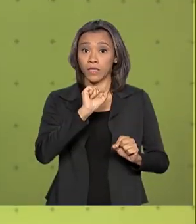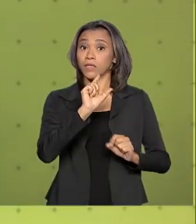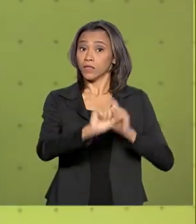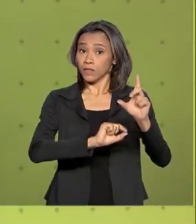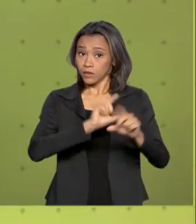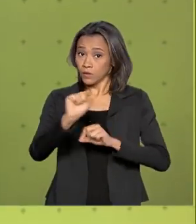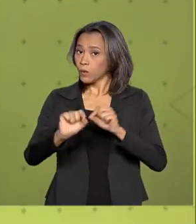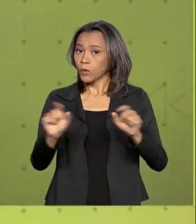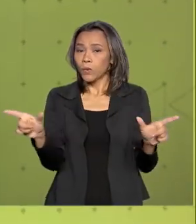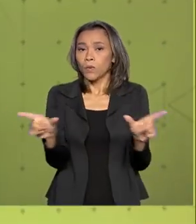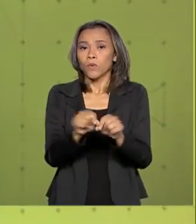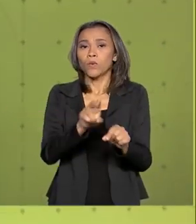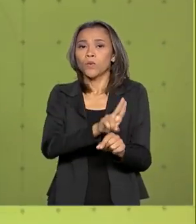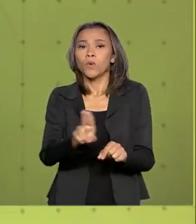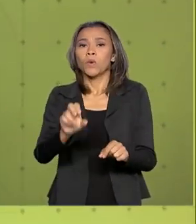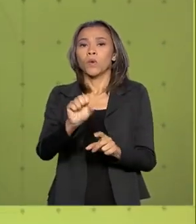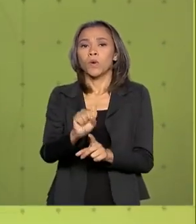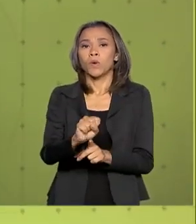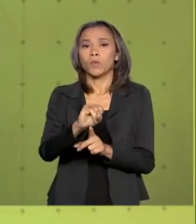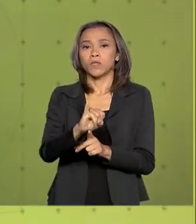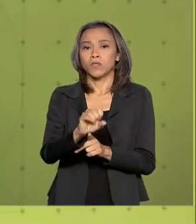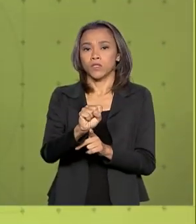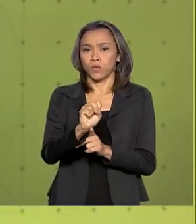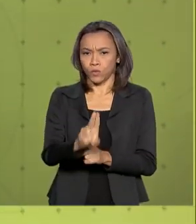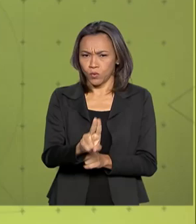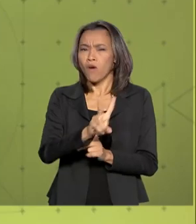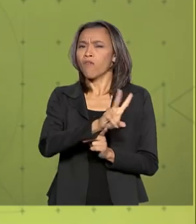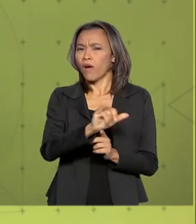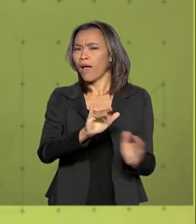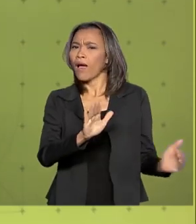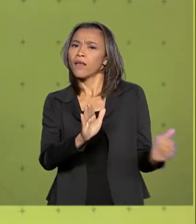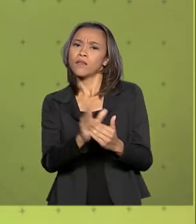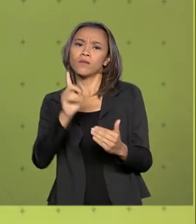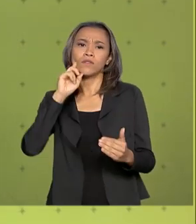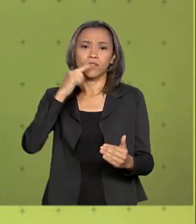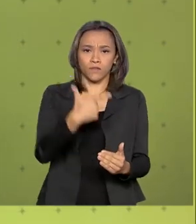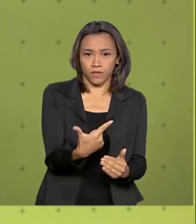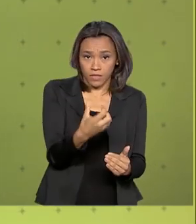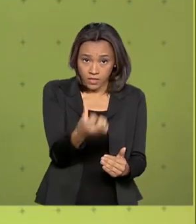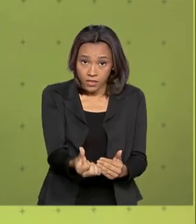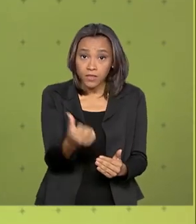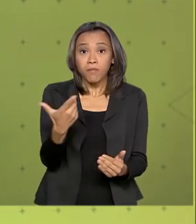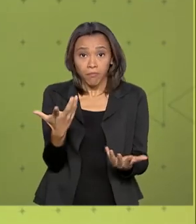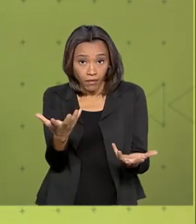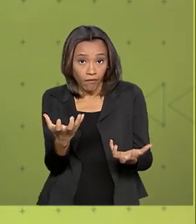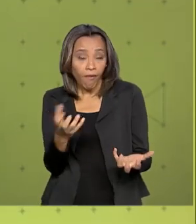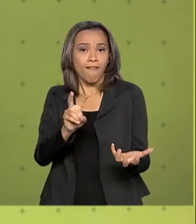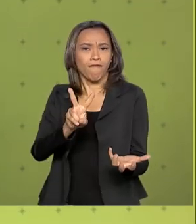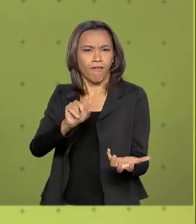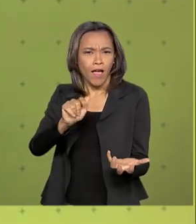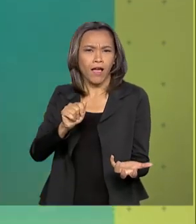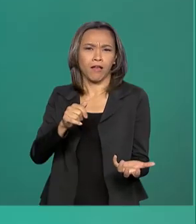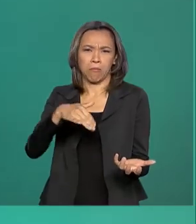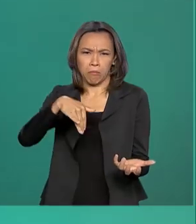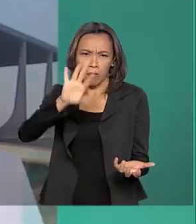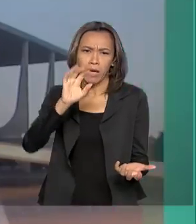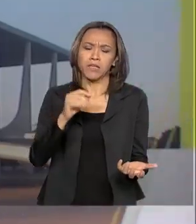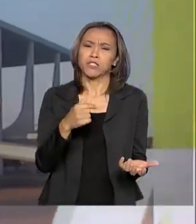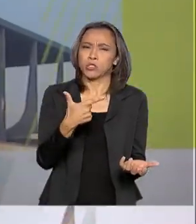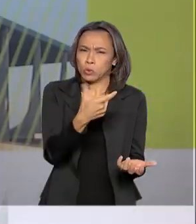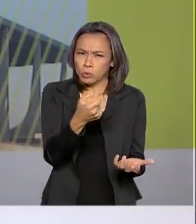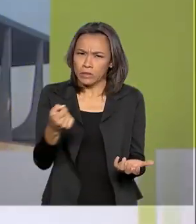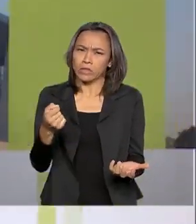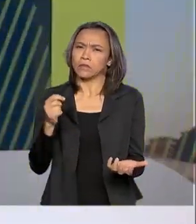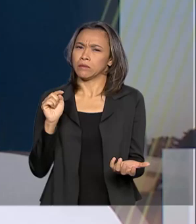o prazo vai até domingo dia 26 para concorrer a uma das mais de 237 mil vagas é preciso ter